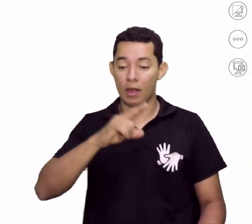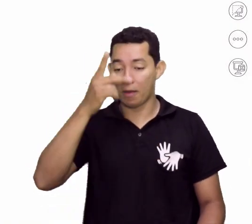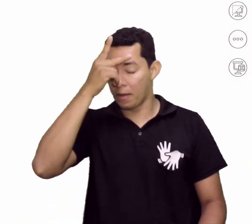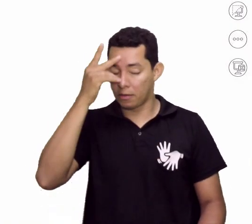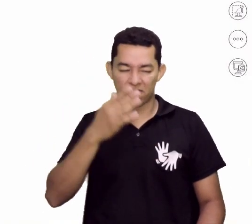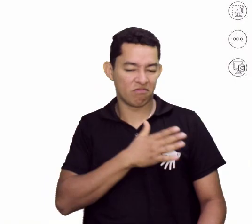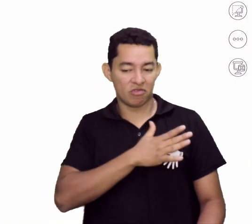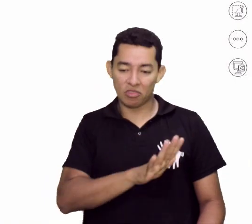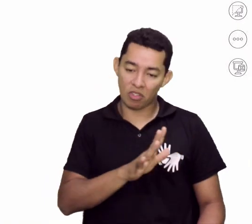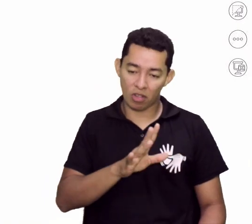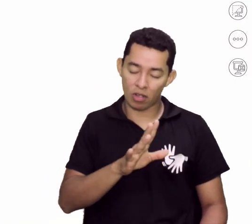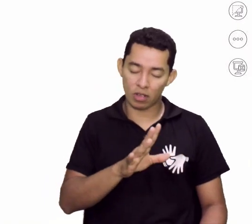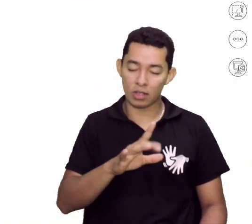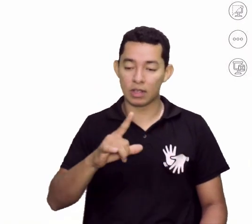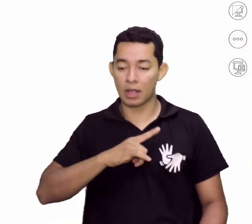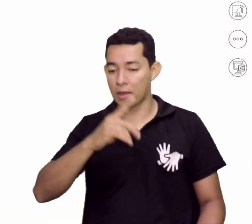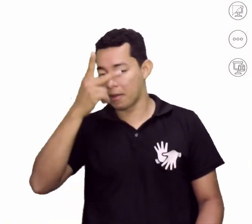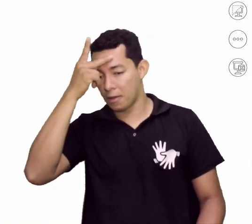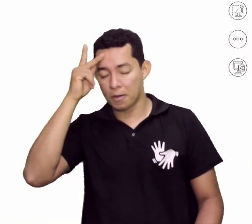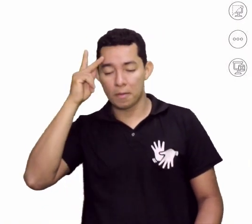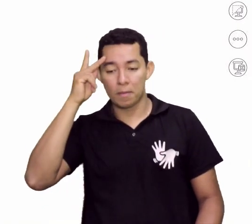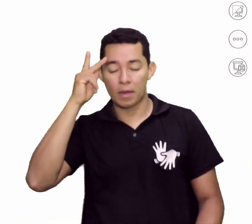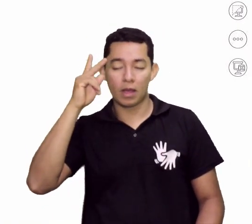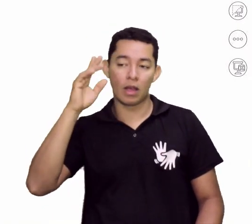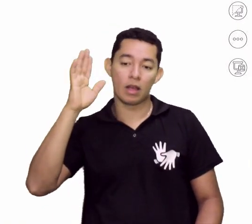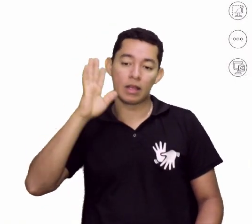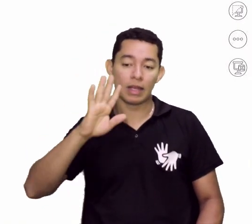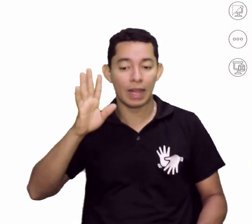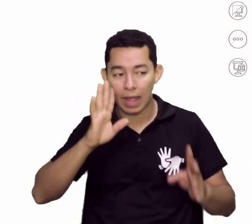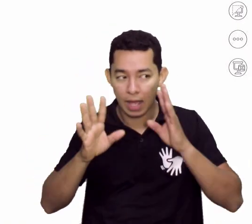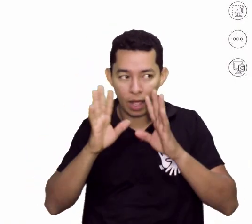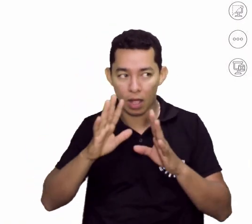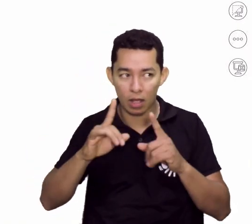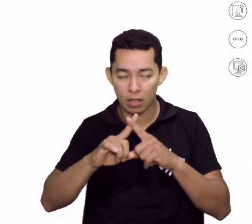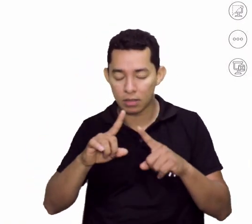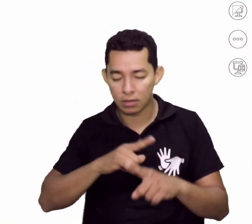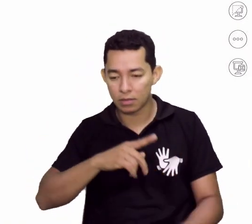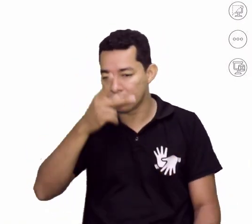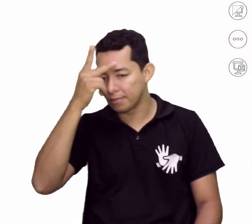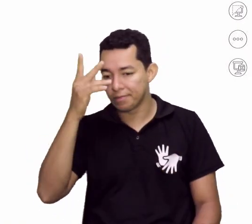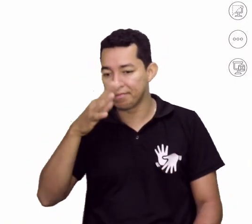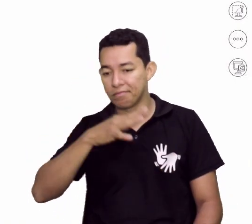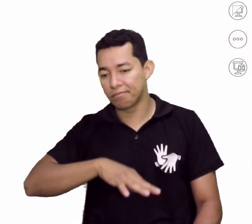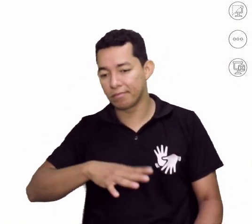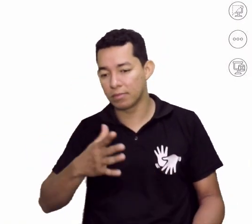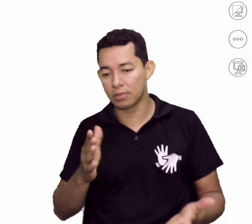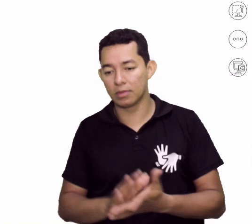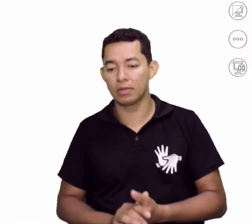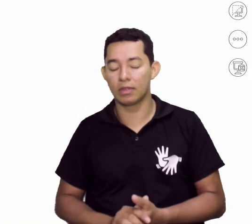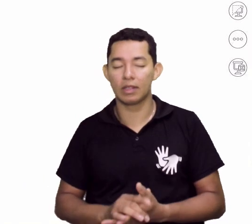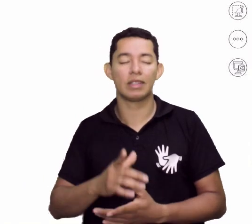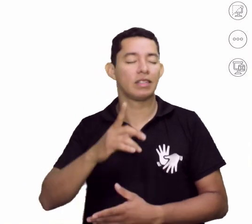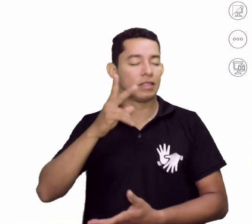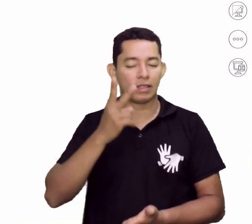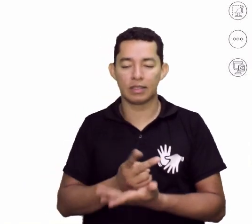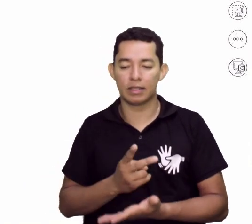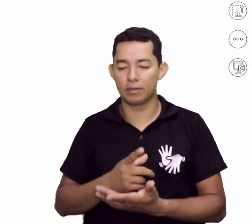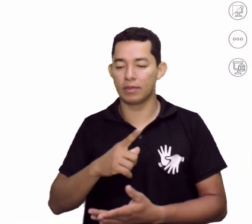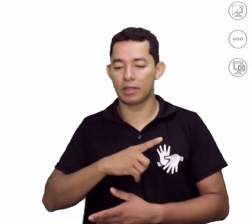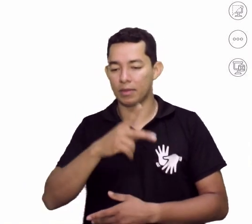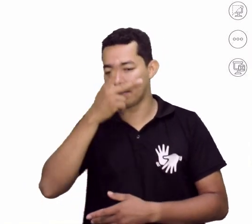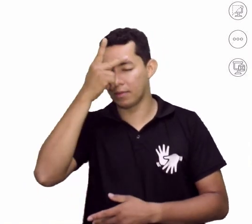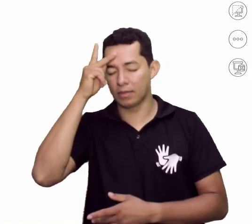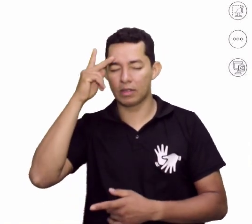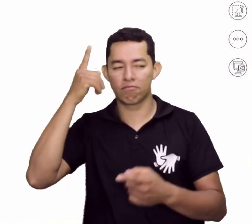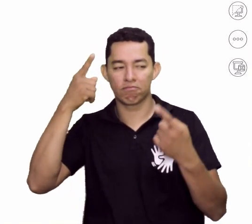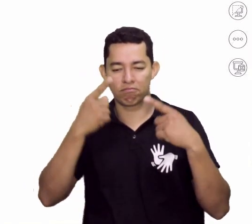o lado legal, mas se prepara porque você colocou uma novidade aí, vai ter gente contra sim. E vão